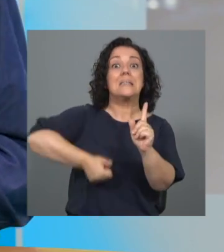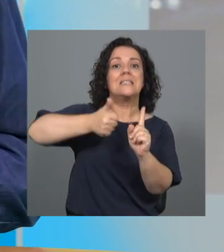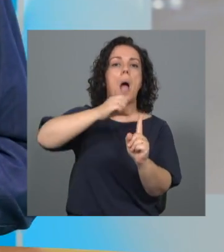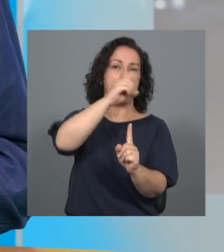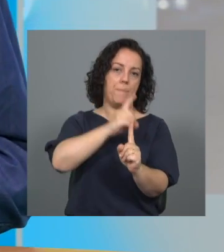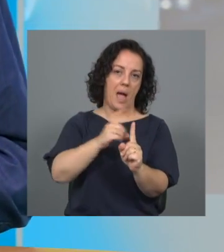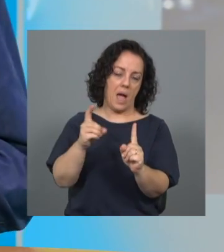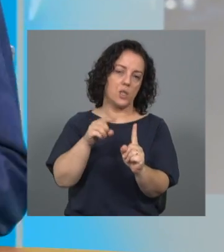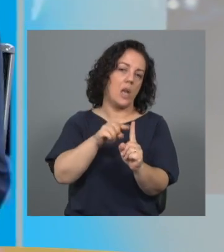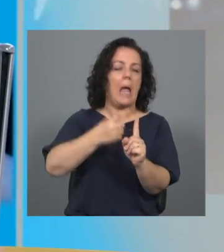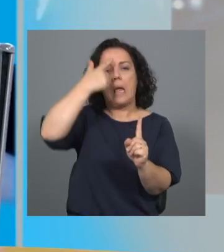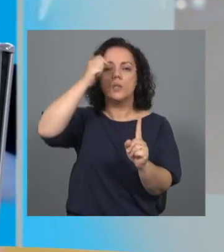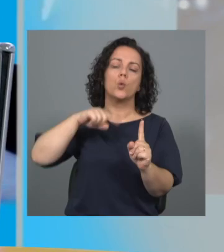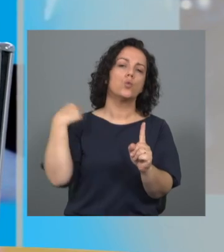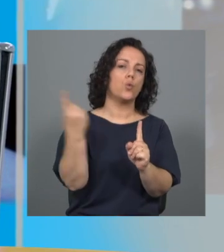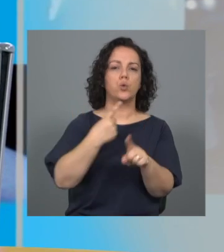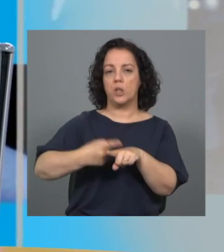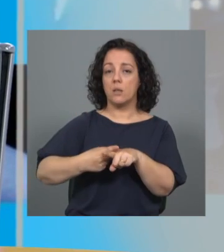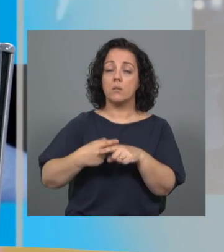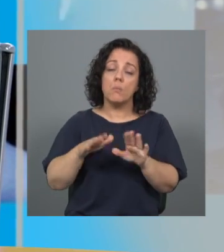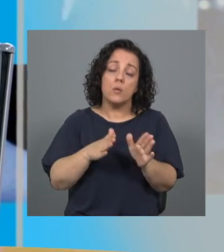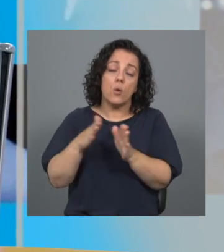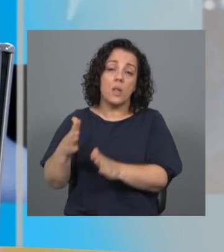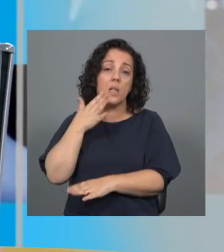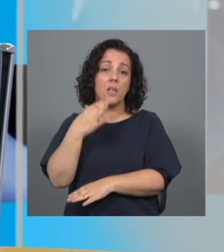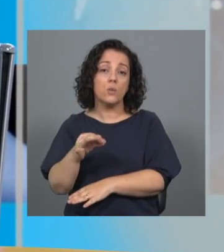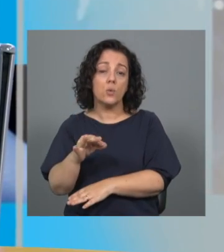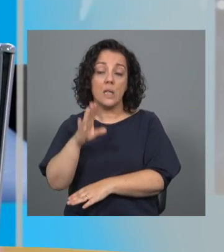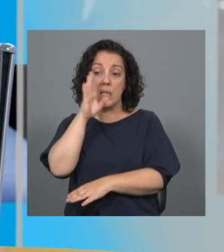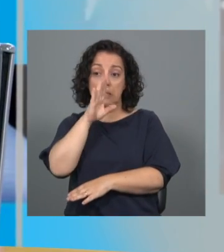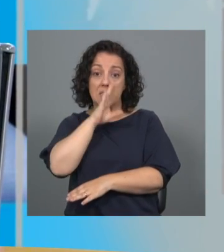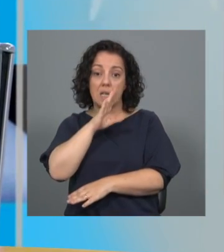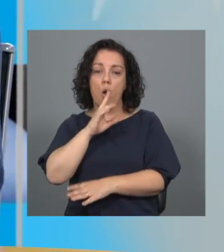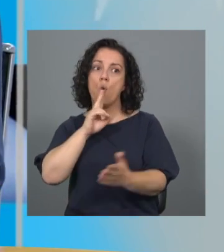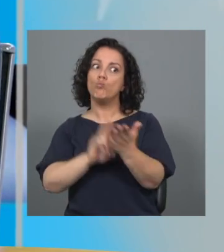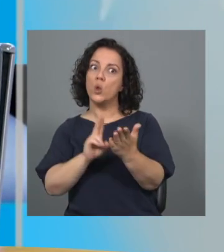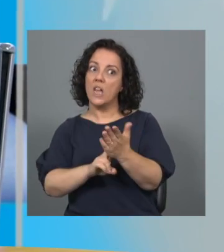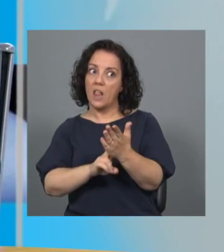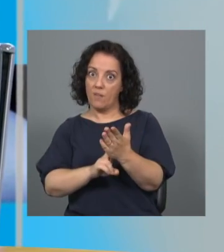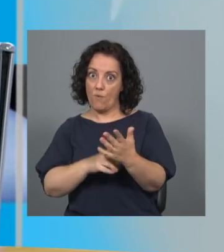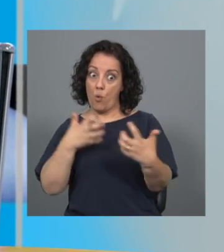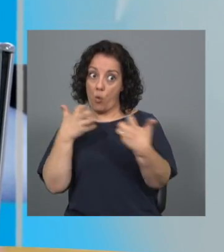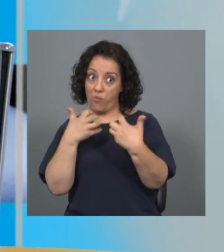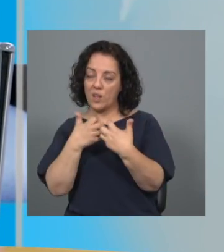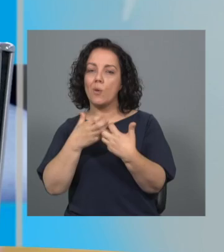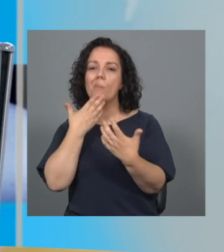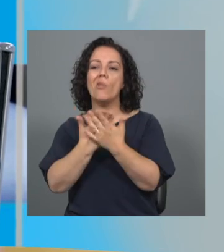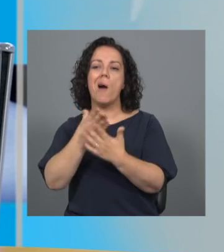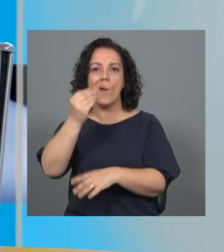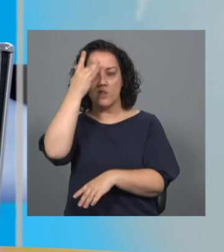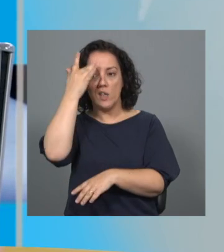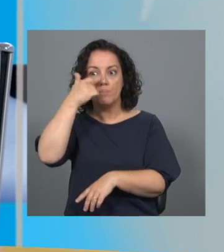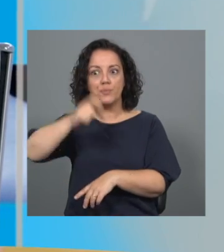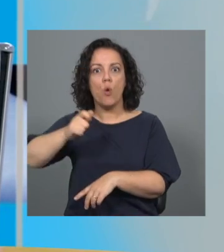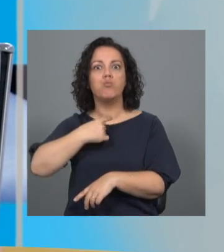isso está no interesse de todos. Mas é natural que, havendo uma justificação religiosa para o conflito, é muito mais fácil levar as pessoas a combater. Vemos